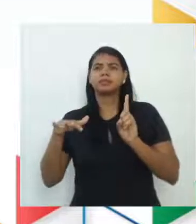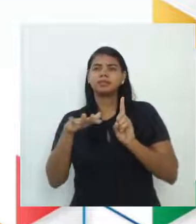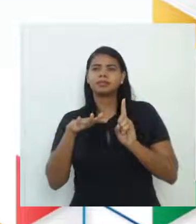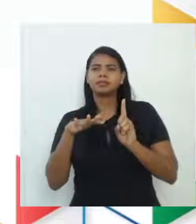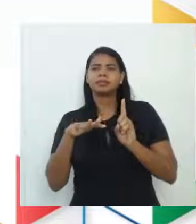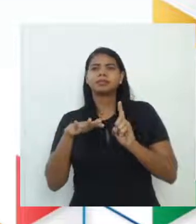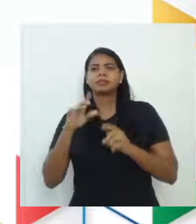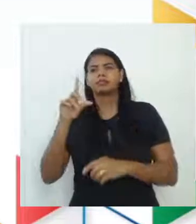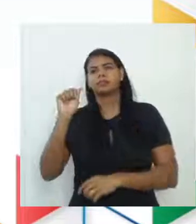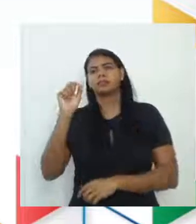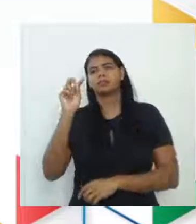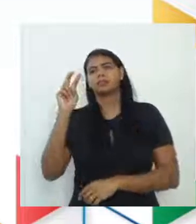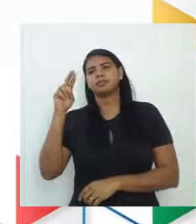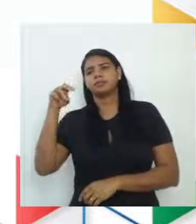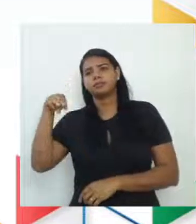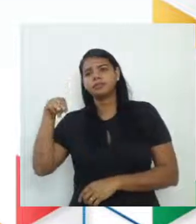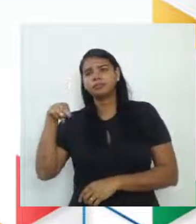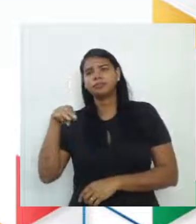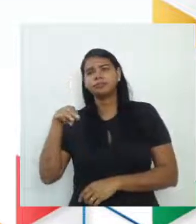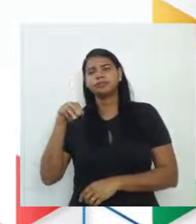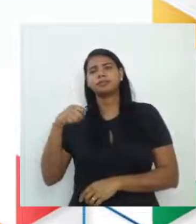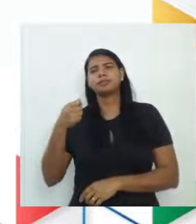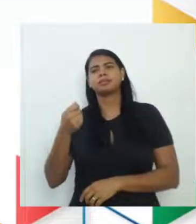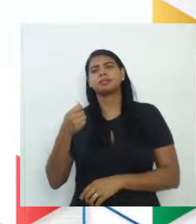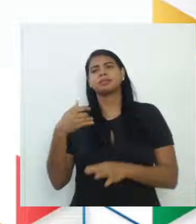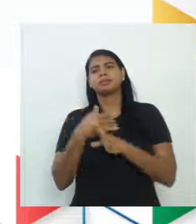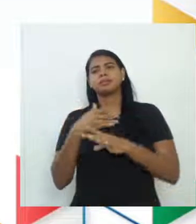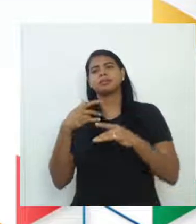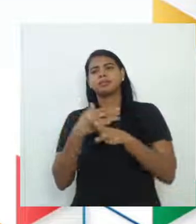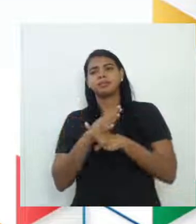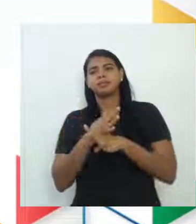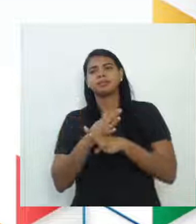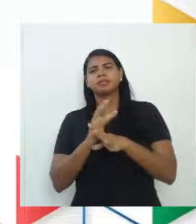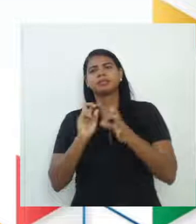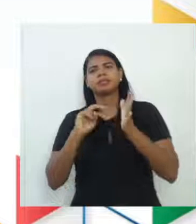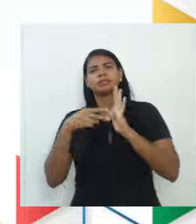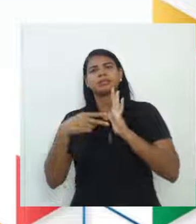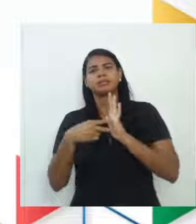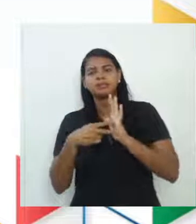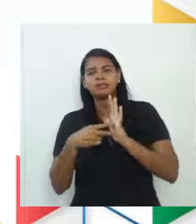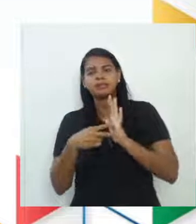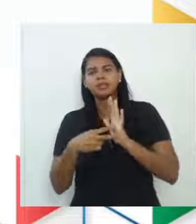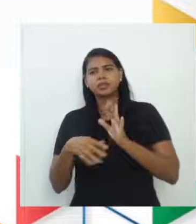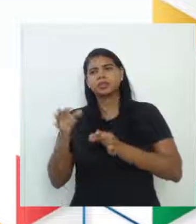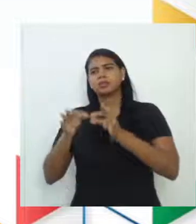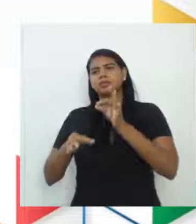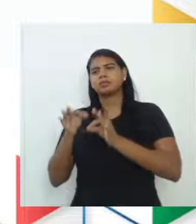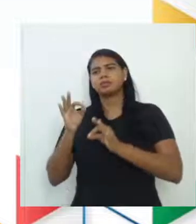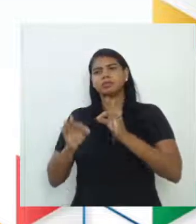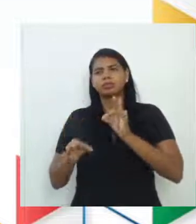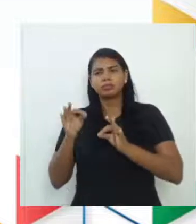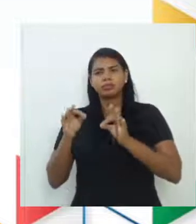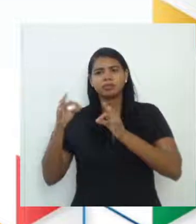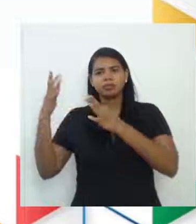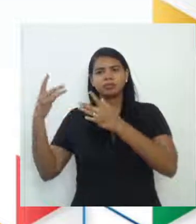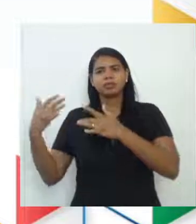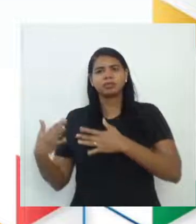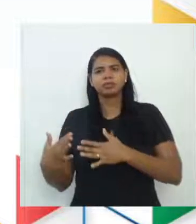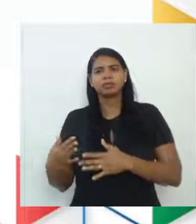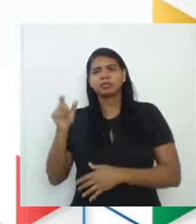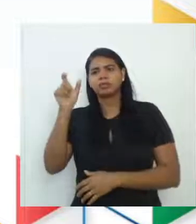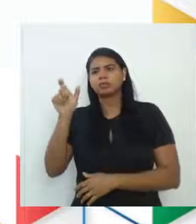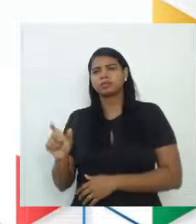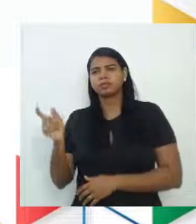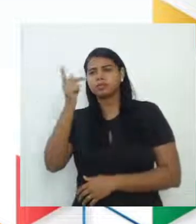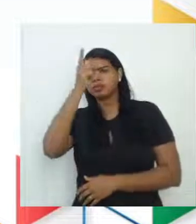latim civitas, que quer dizer cidade, e corresponde ao vínculo jurídico que traduz a condição de um indivíduo